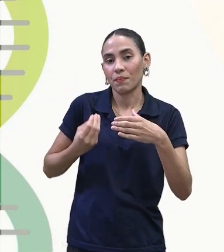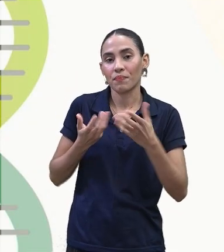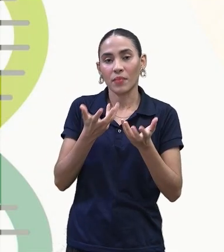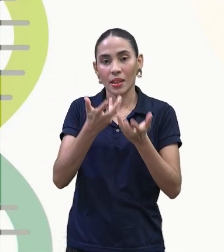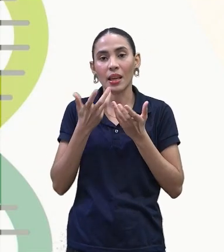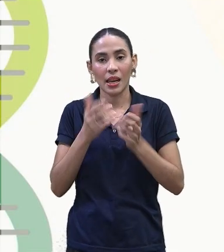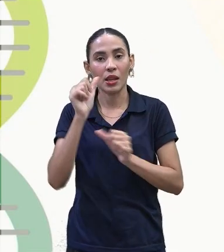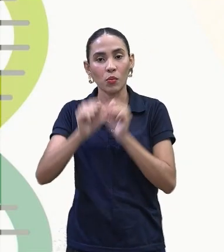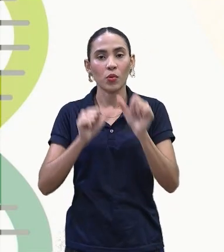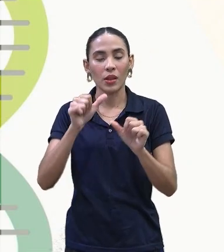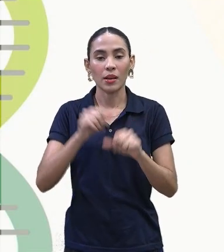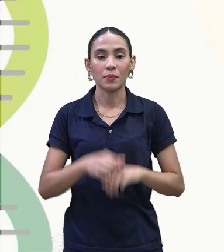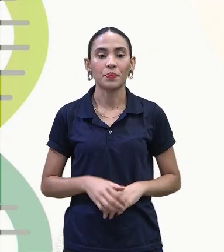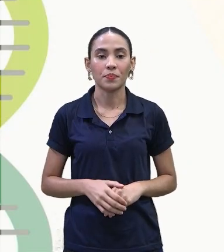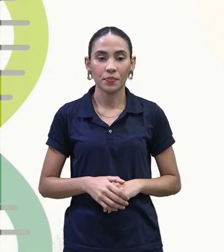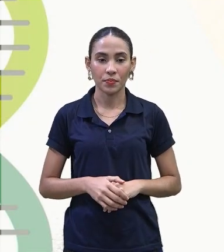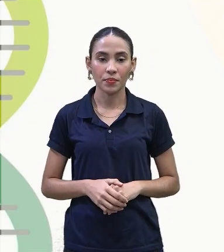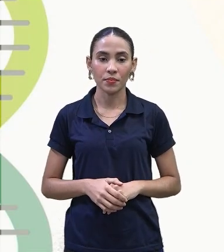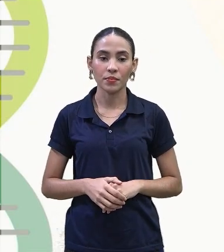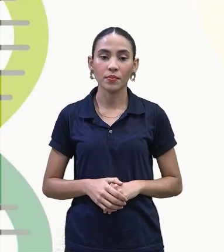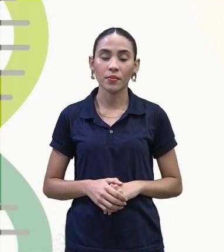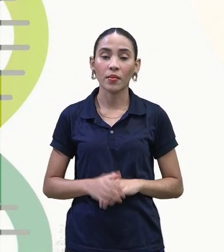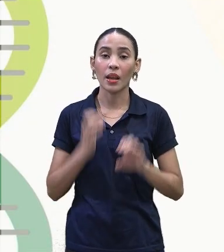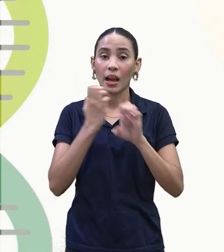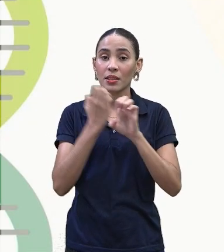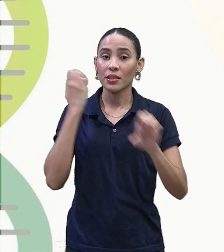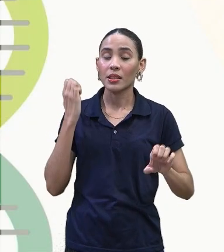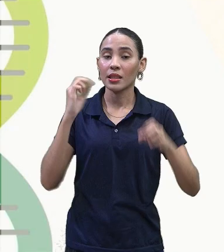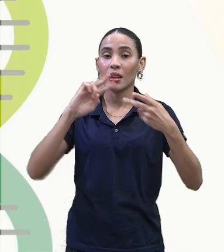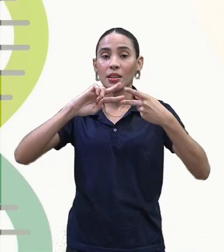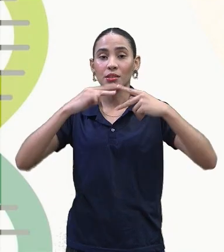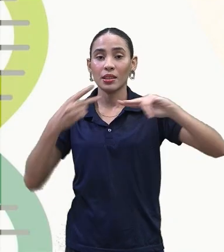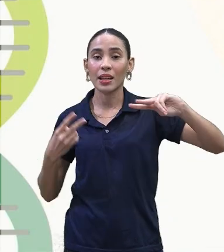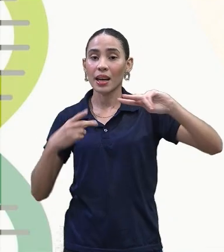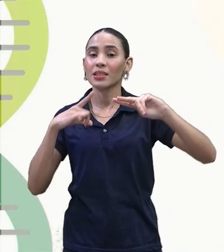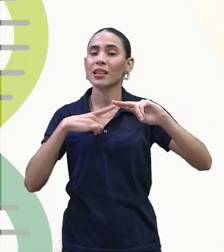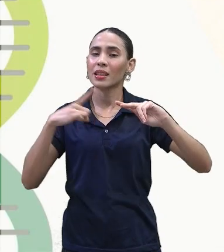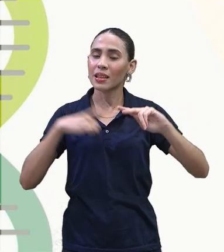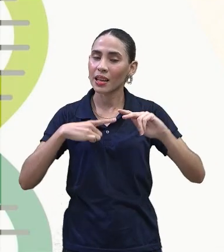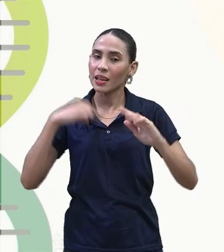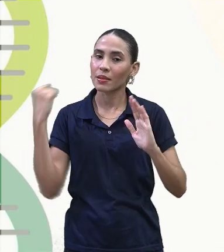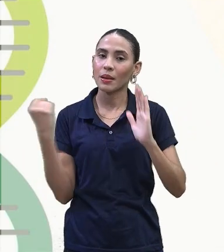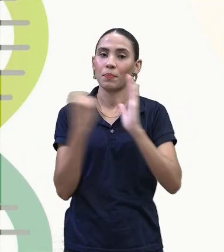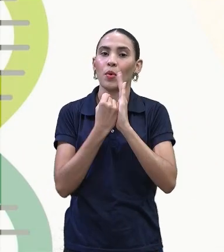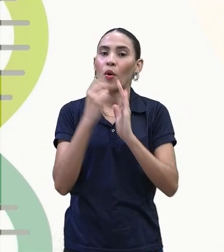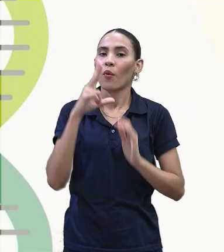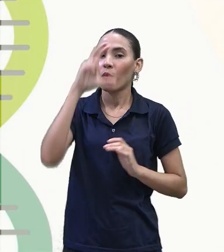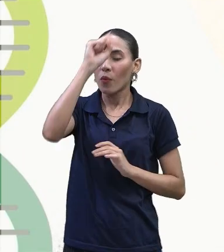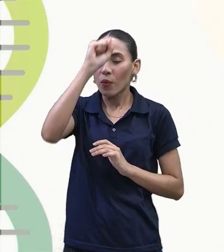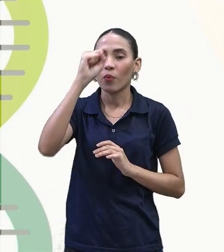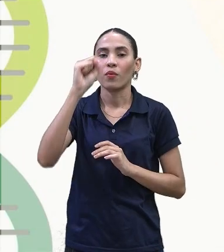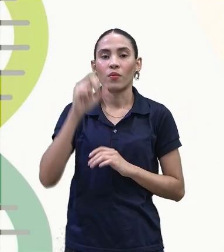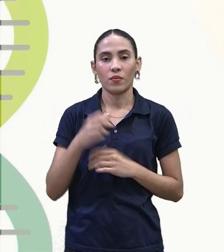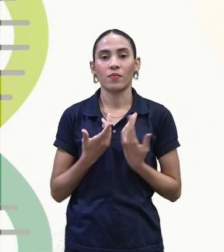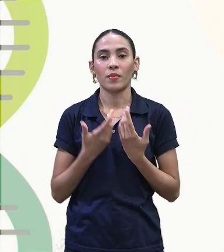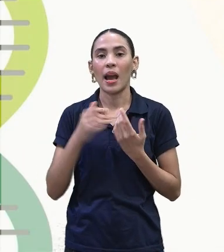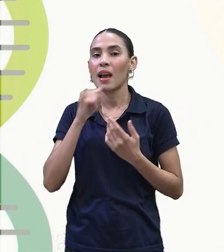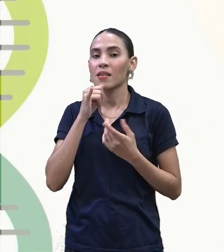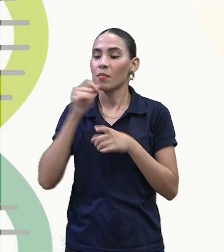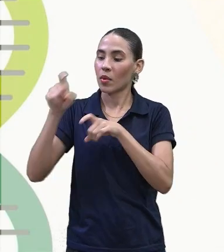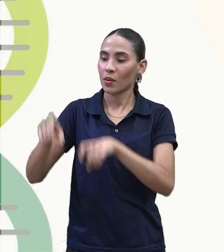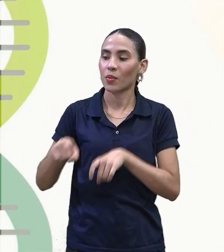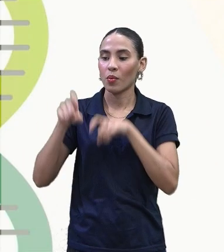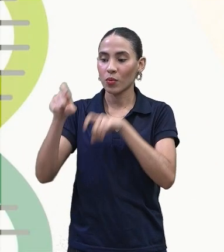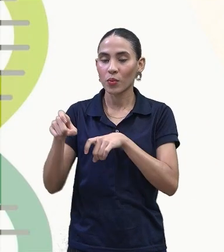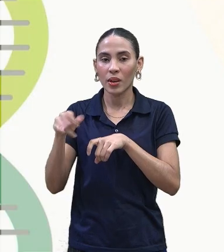querendo modificar. A engenharia genética, então, ela tem um grande impacto na agricultura, quando a gente